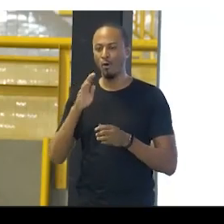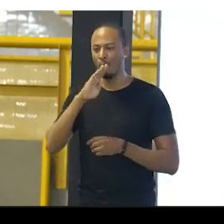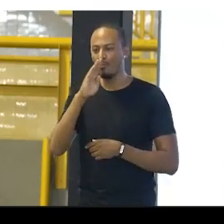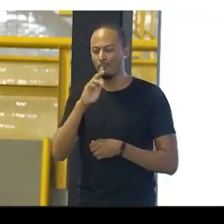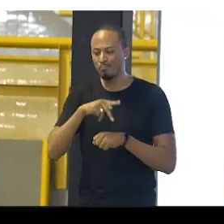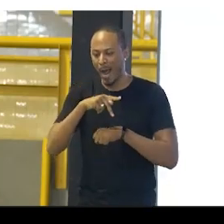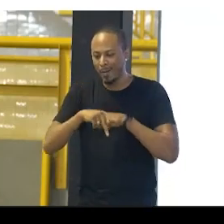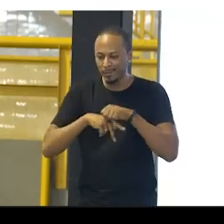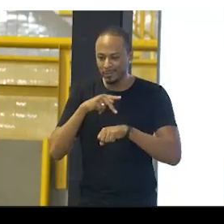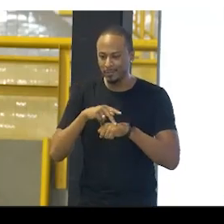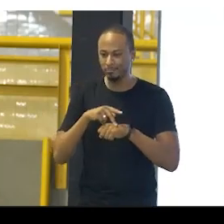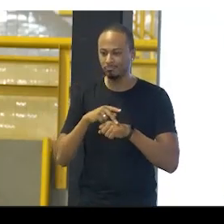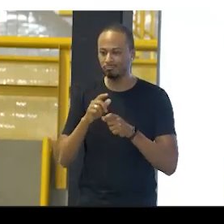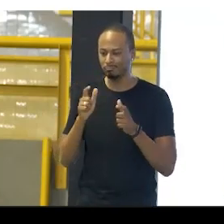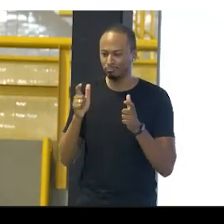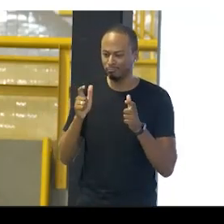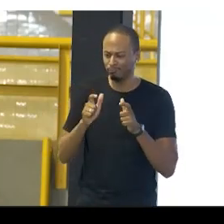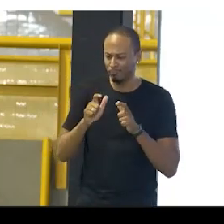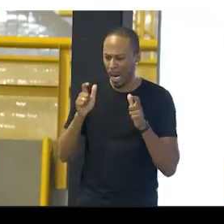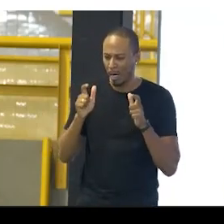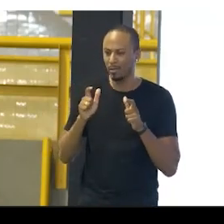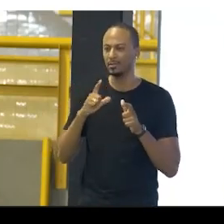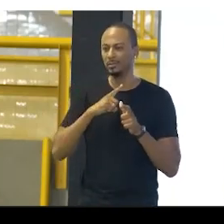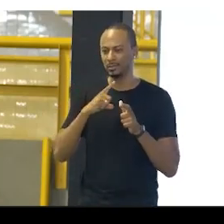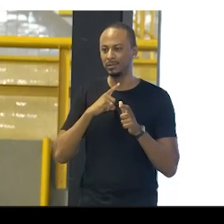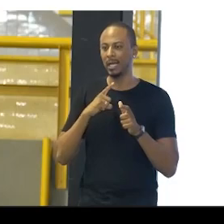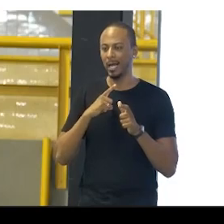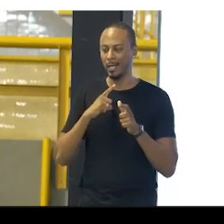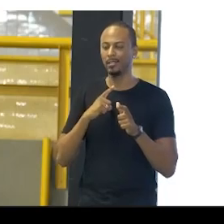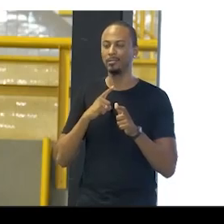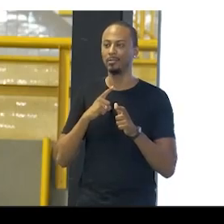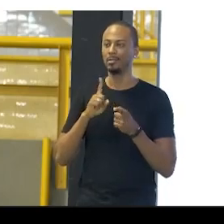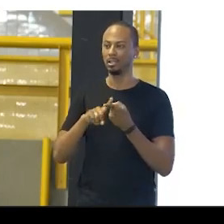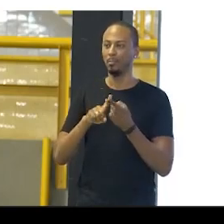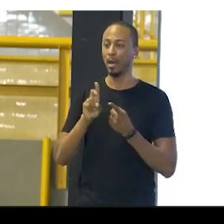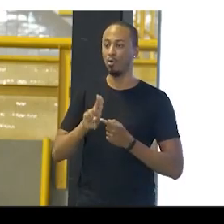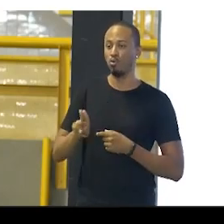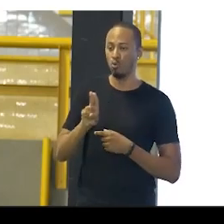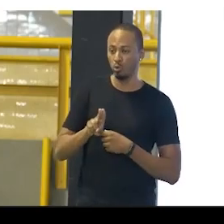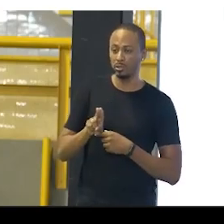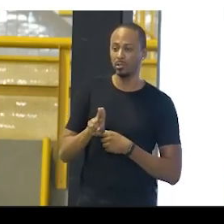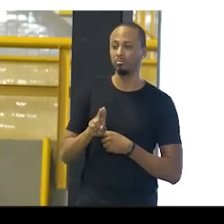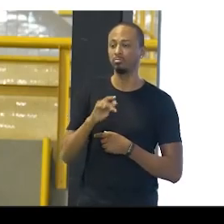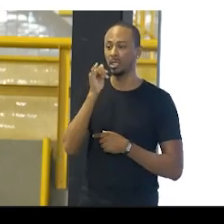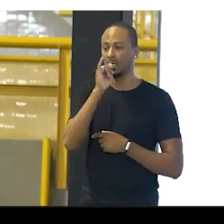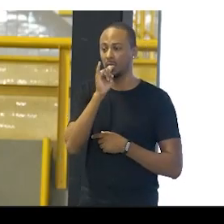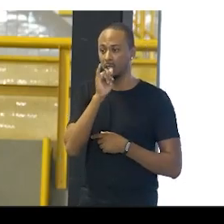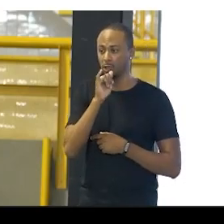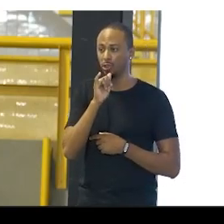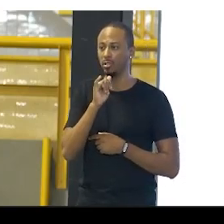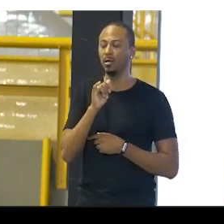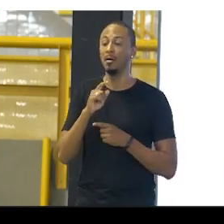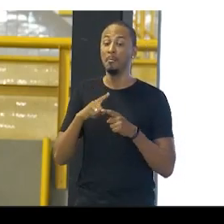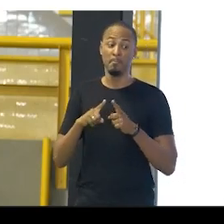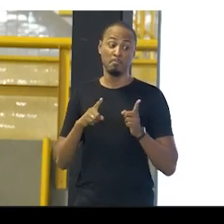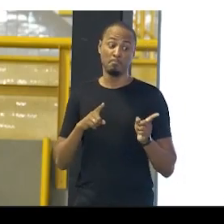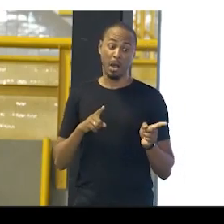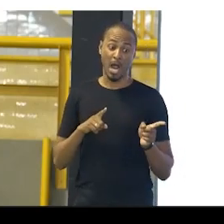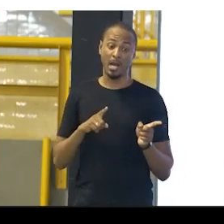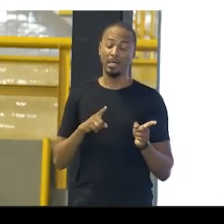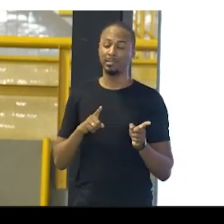Japão desativou a produção de energia nuclear em função do acidente, tá? Tem investido muito em